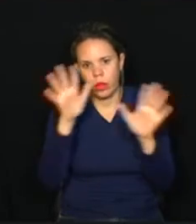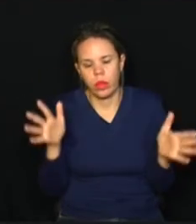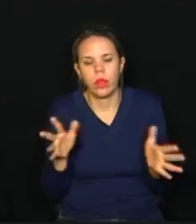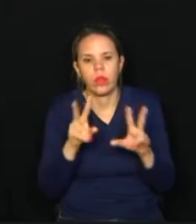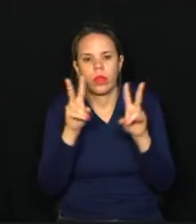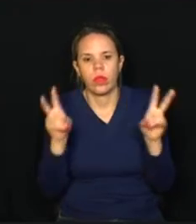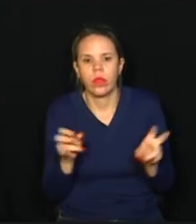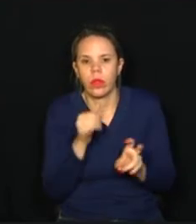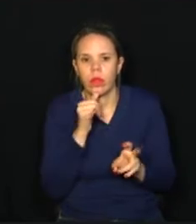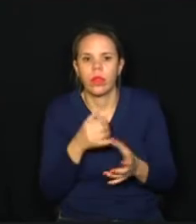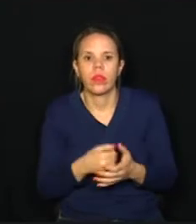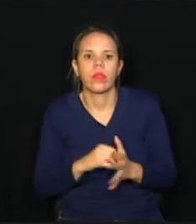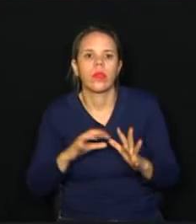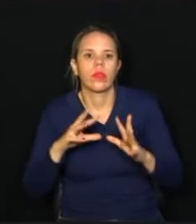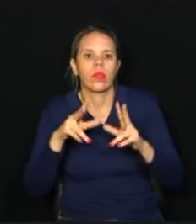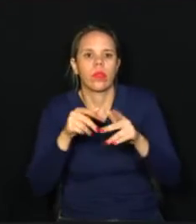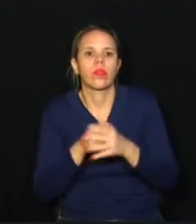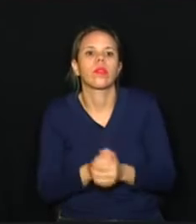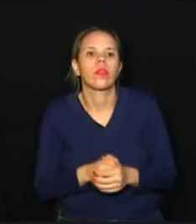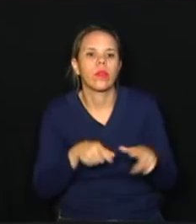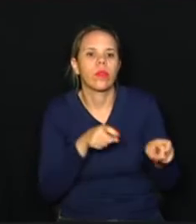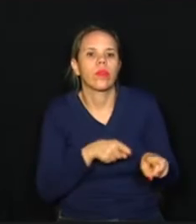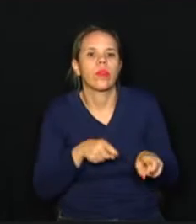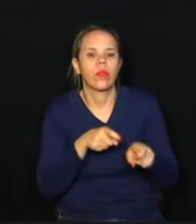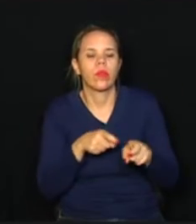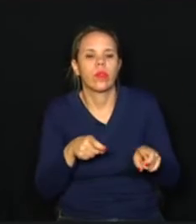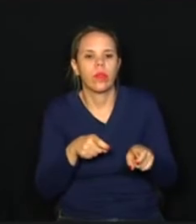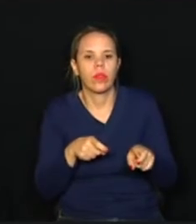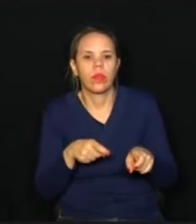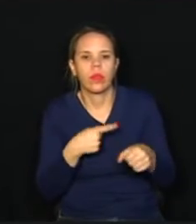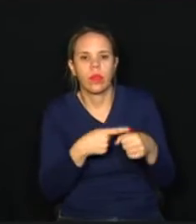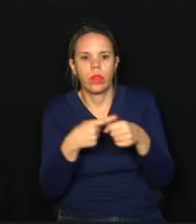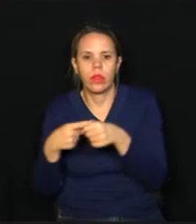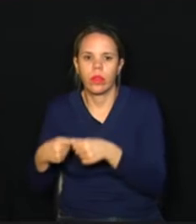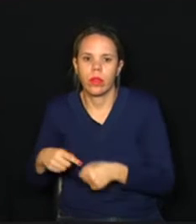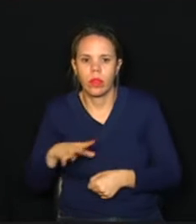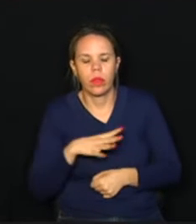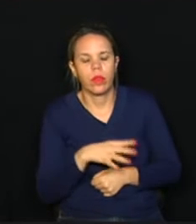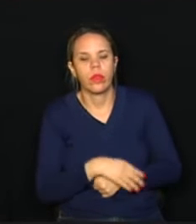relação com todos, com agricultores, com municípios.